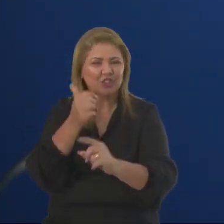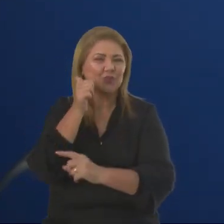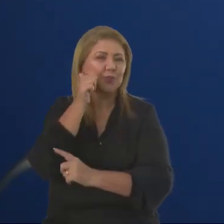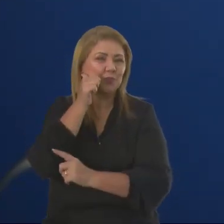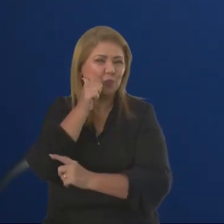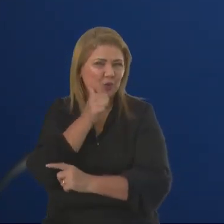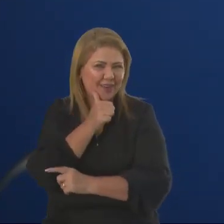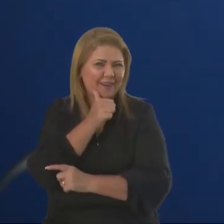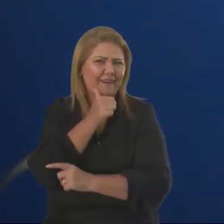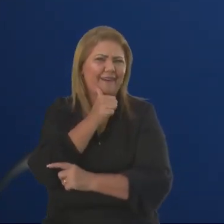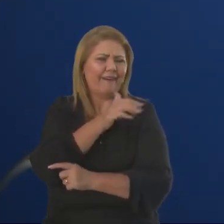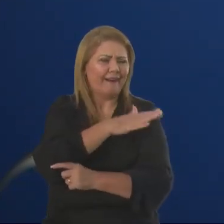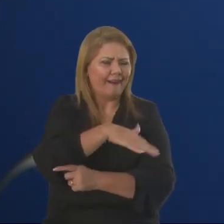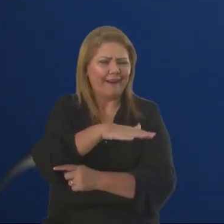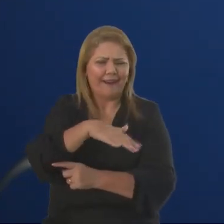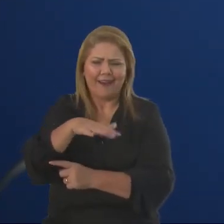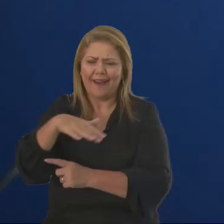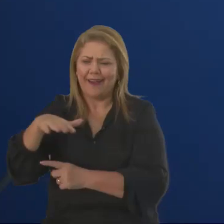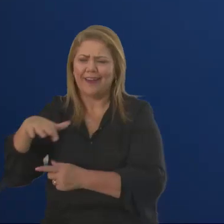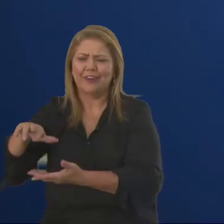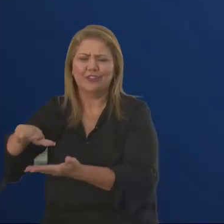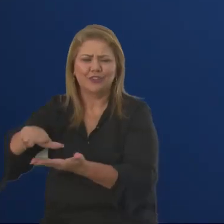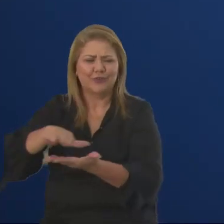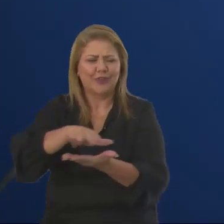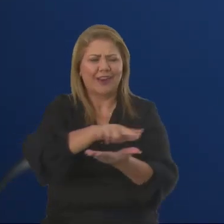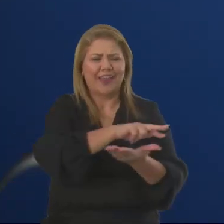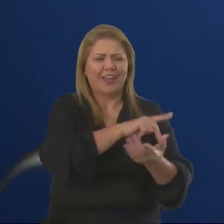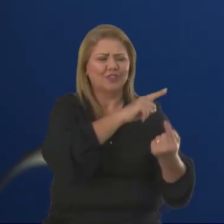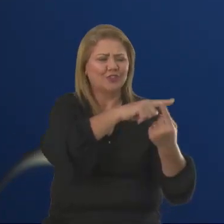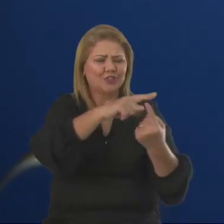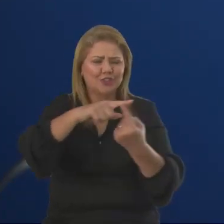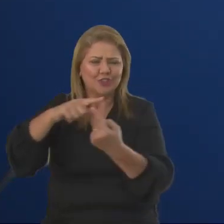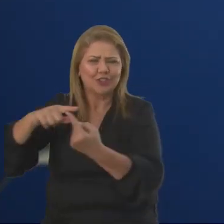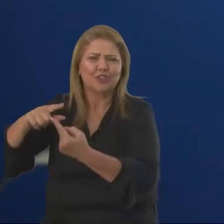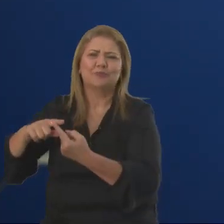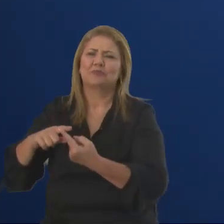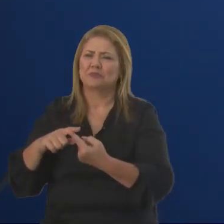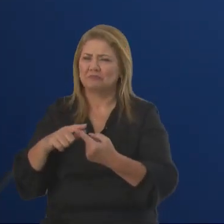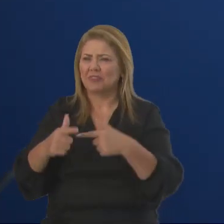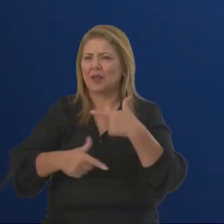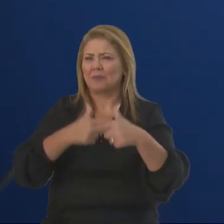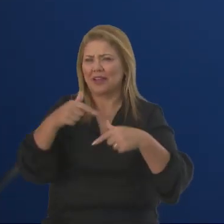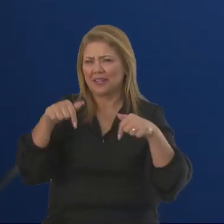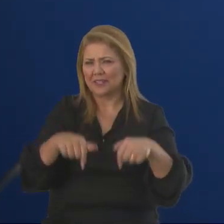vários segmentos do nosso tribunal e da área trabalhista em geral.